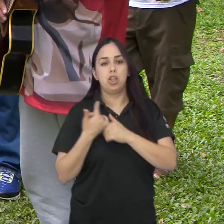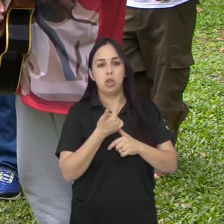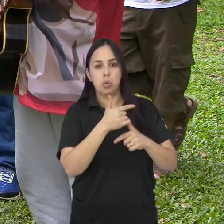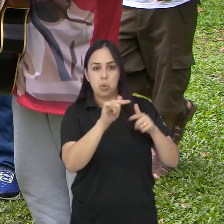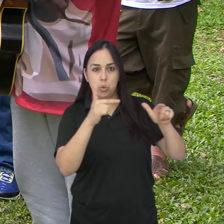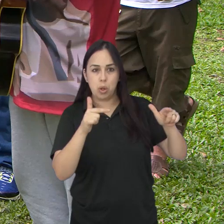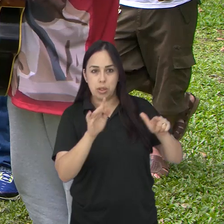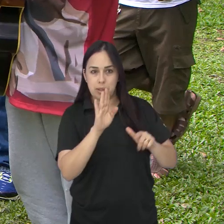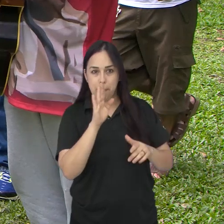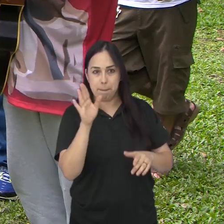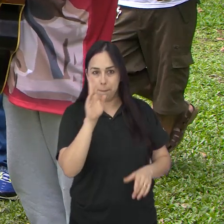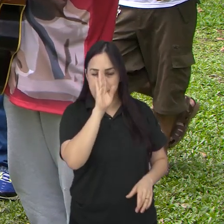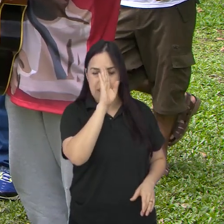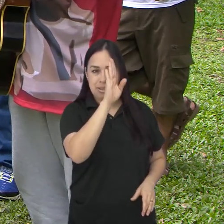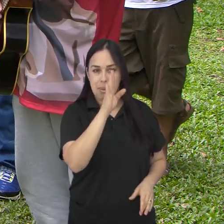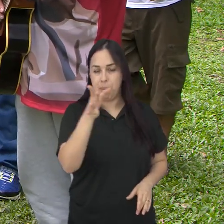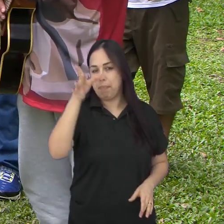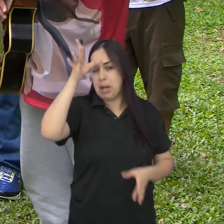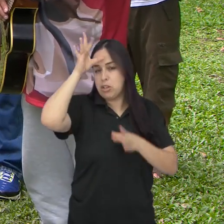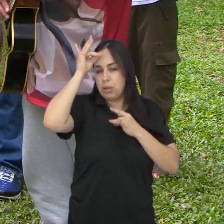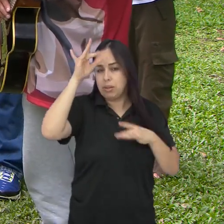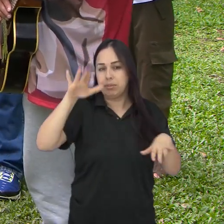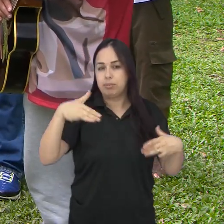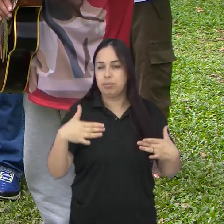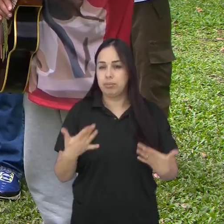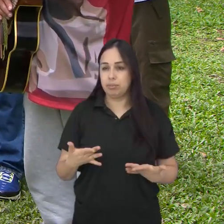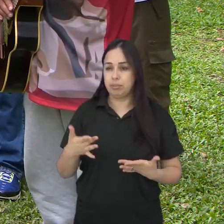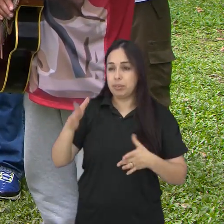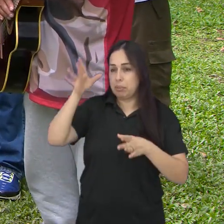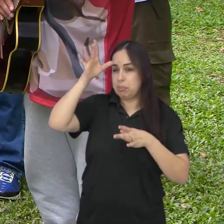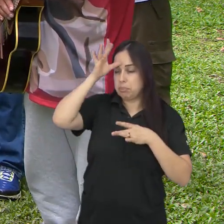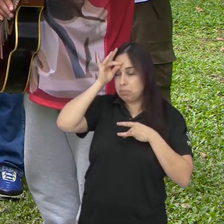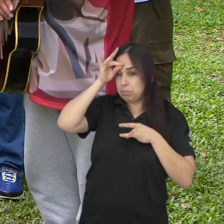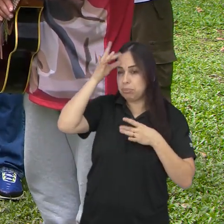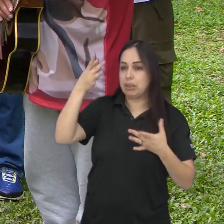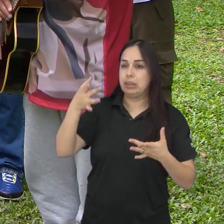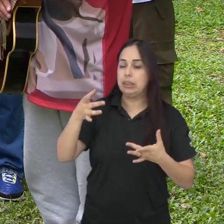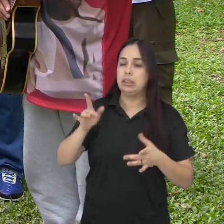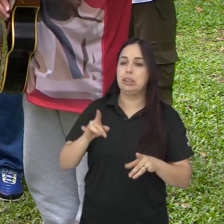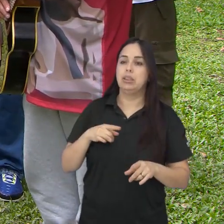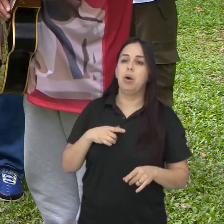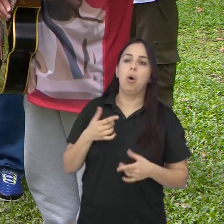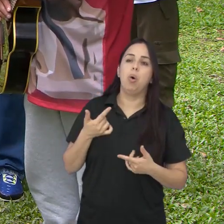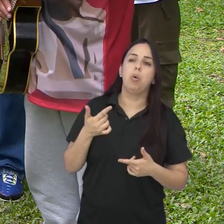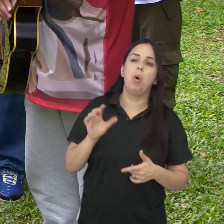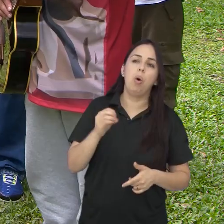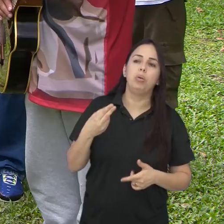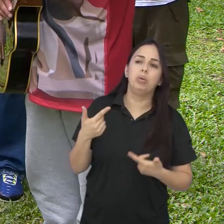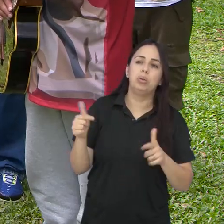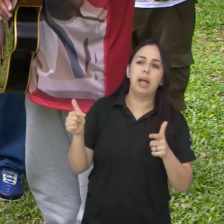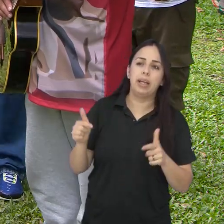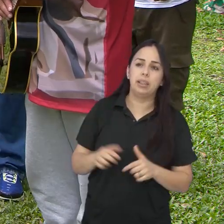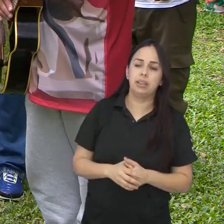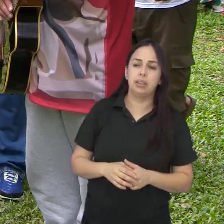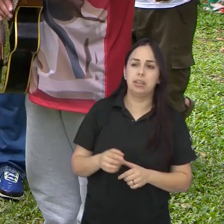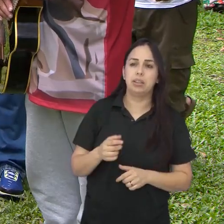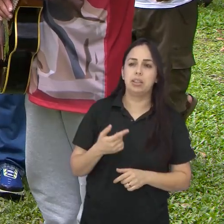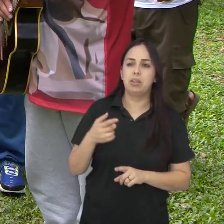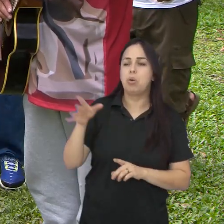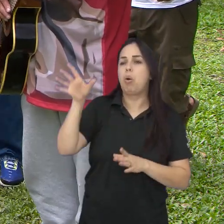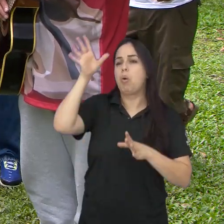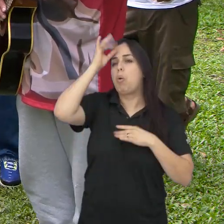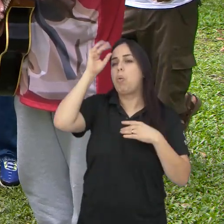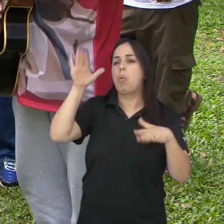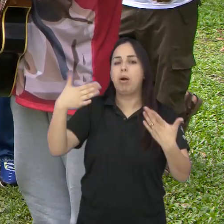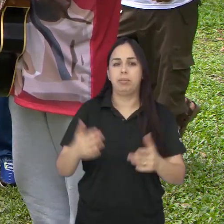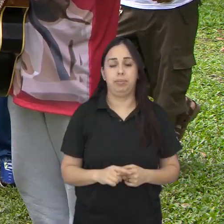os outros principais personagens assim, né? Acho que, ou se não tem principal, mas conta aí um pouco dos outros